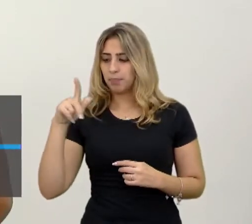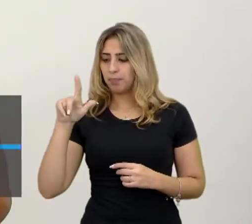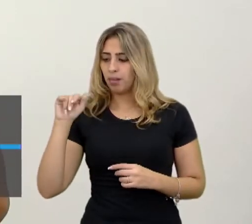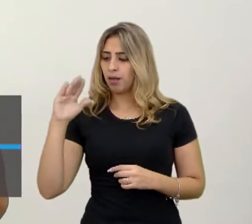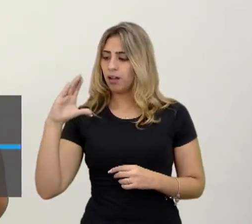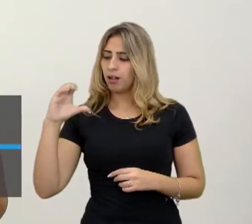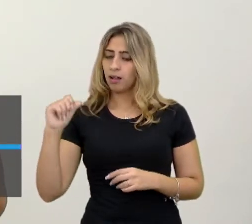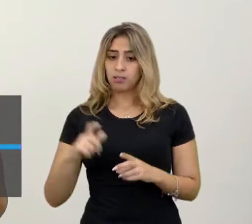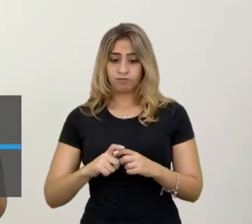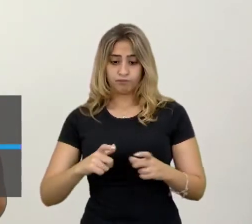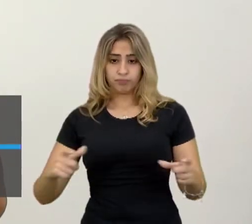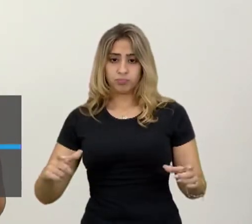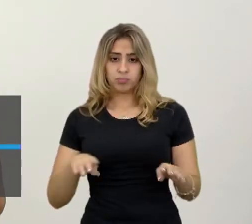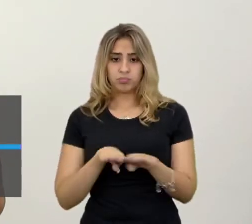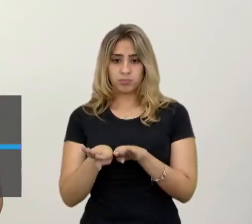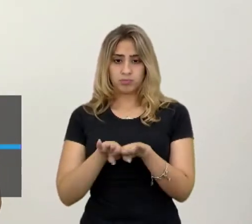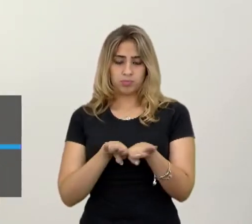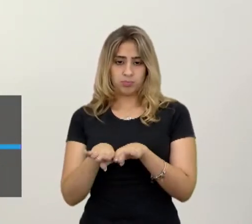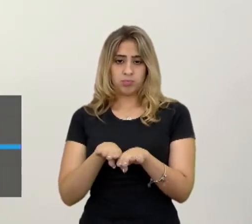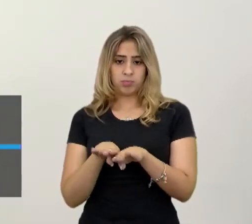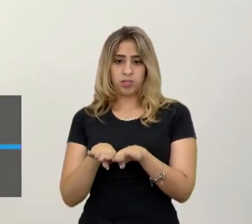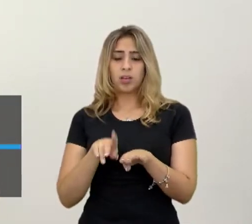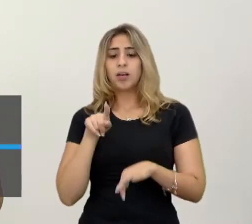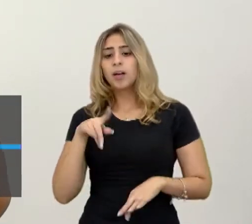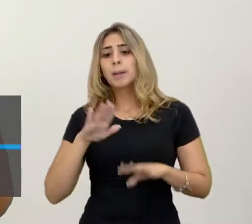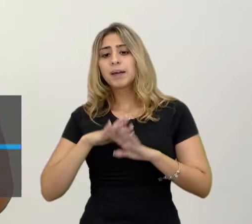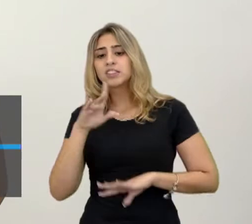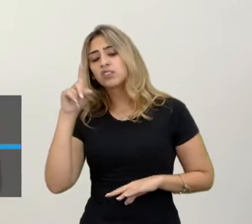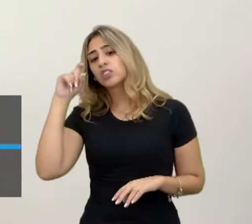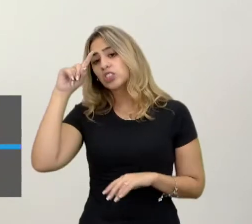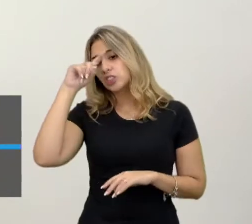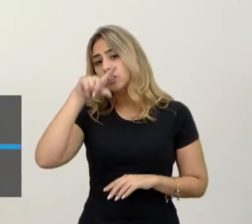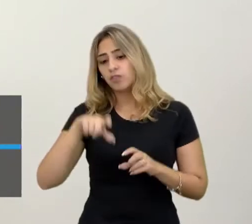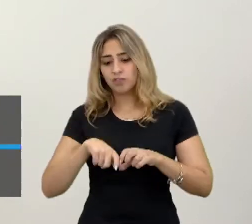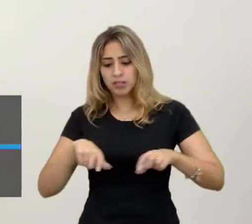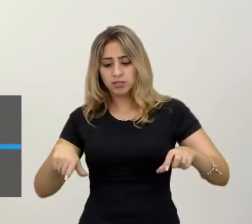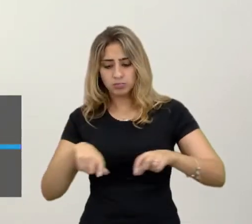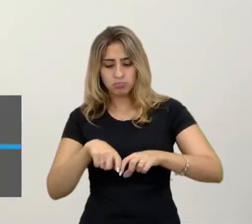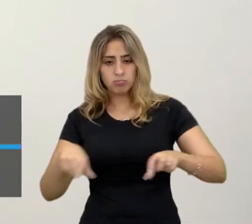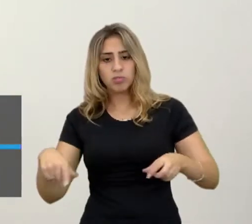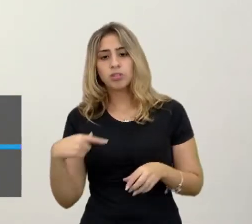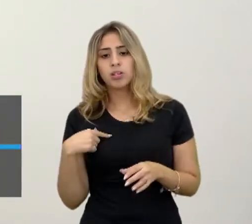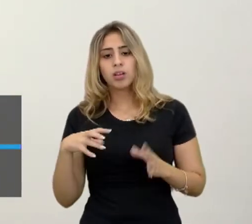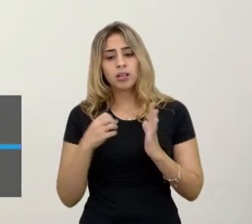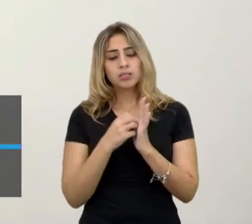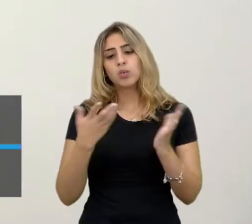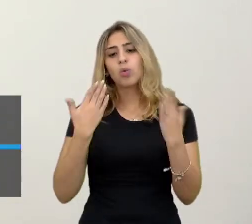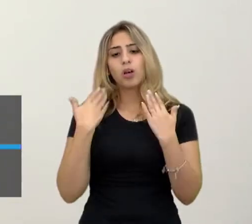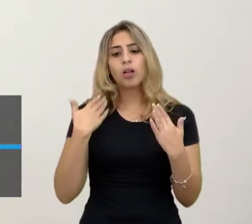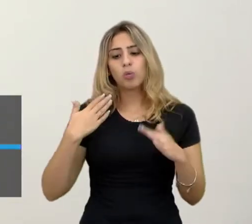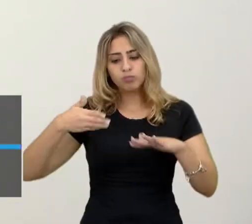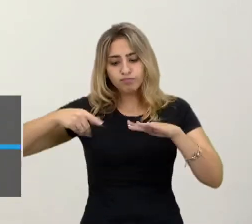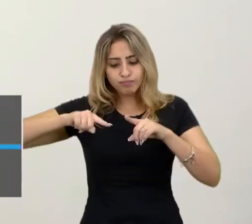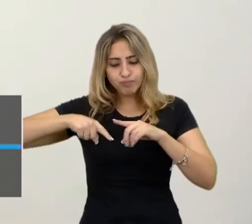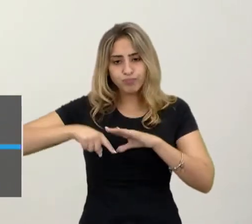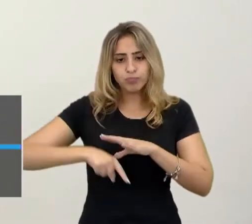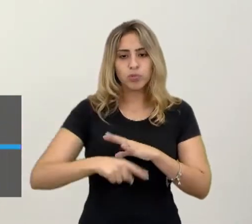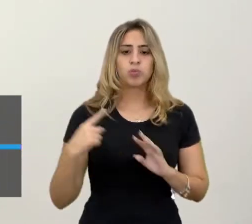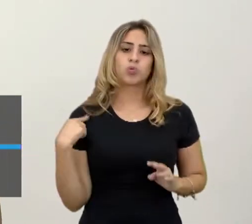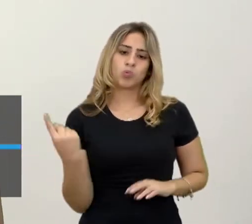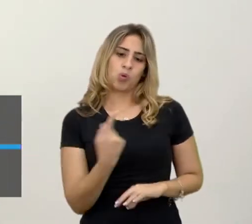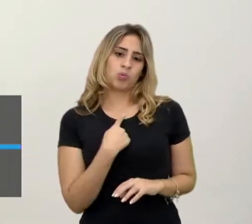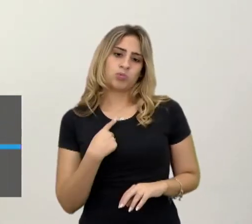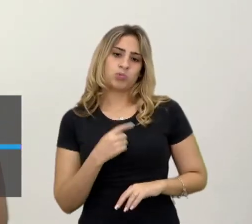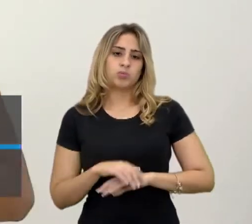encontros de placas tectônicas, não é mesmo? Então fica mais difícil de você acessar o calor no fundo do solo aqui nosso, né?